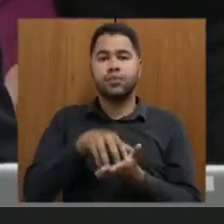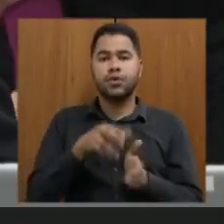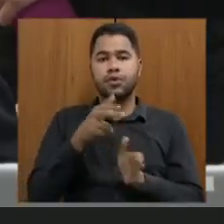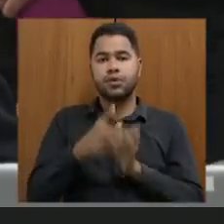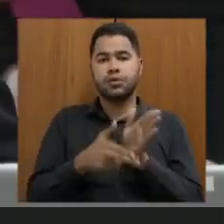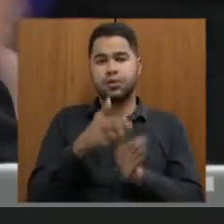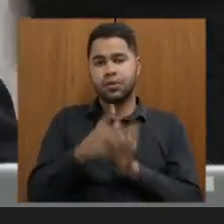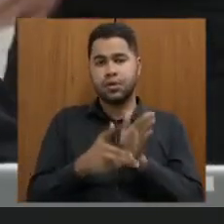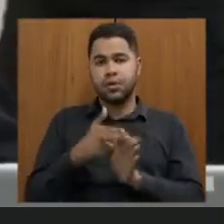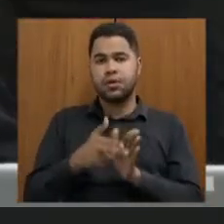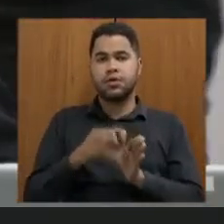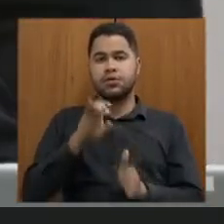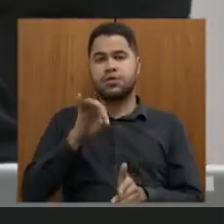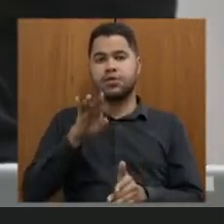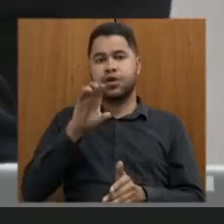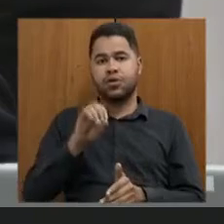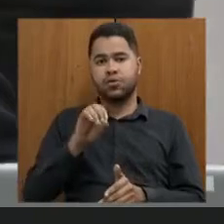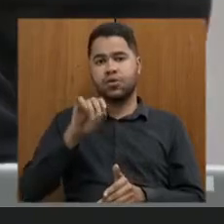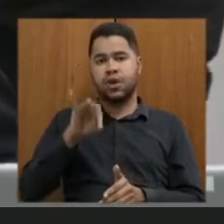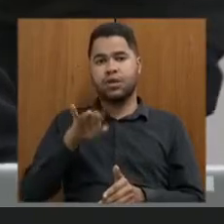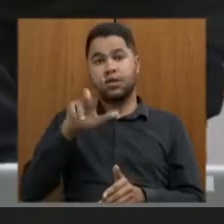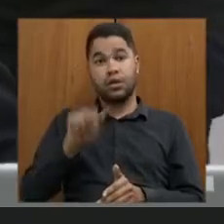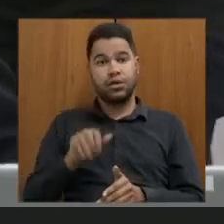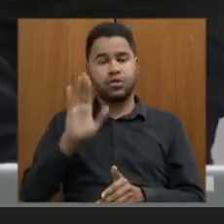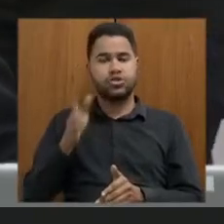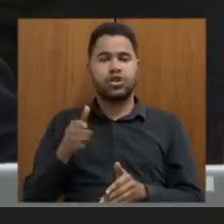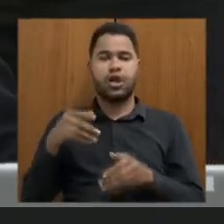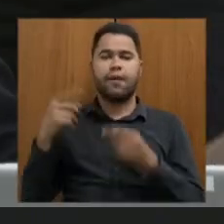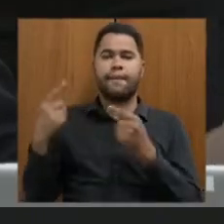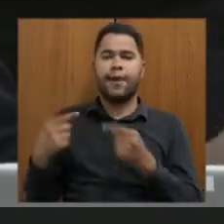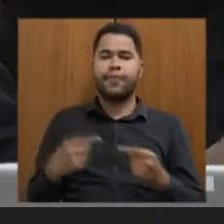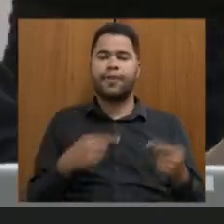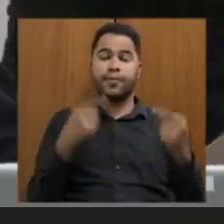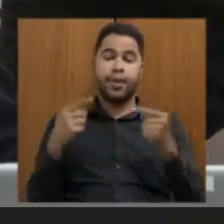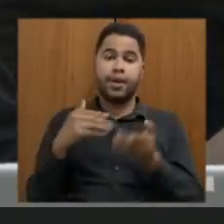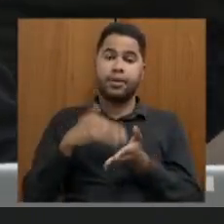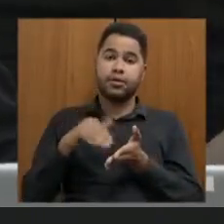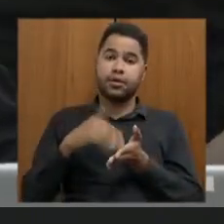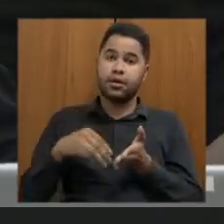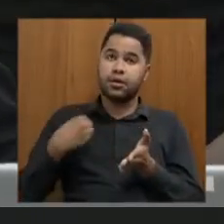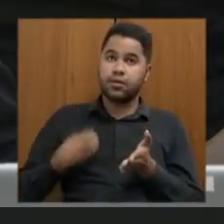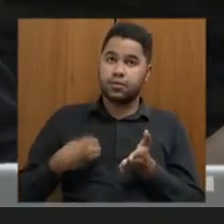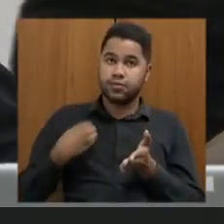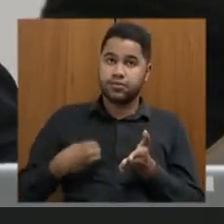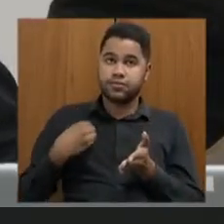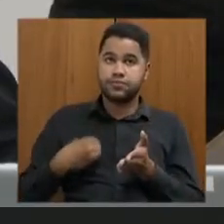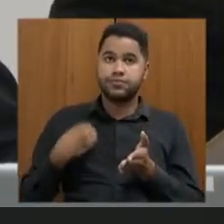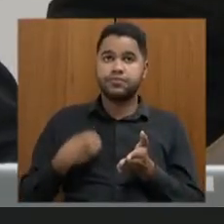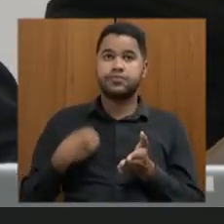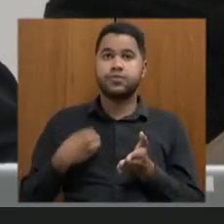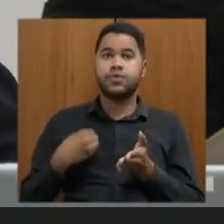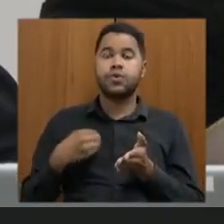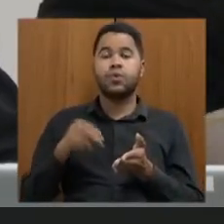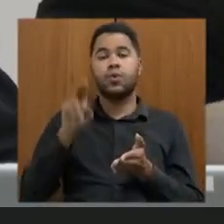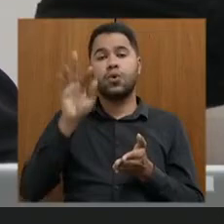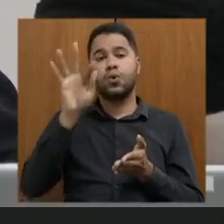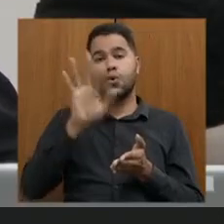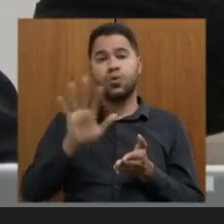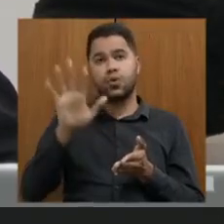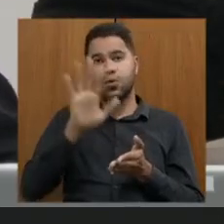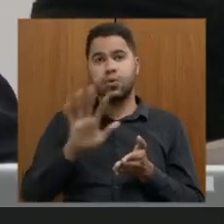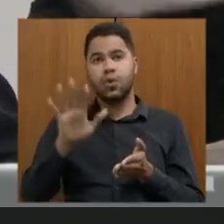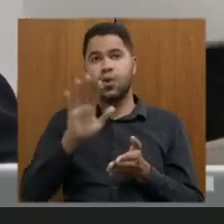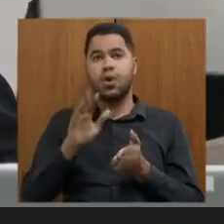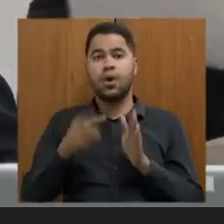centro-atlântica intervenções estas discutidas as tratativas que a secretaria participou com união visando a renovação